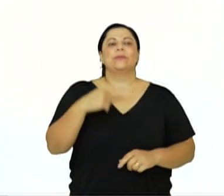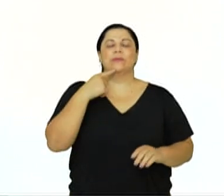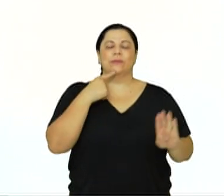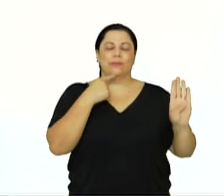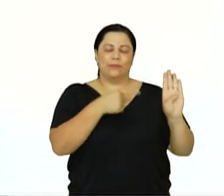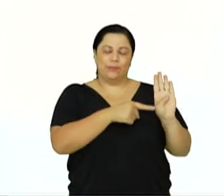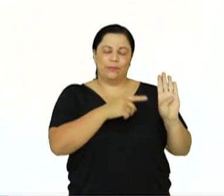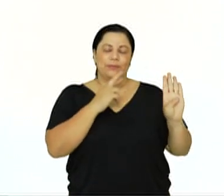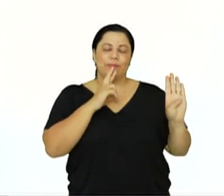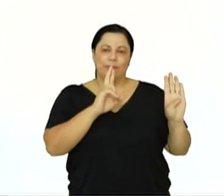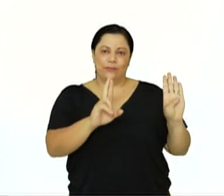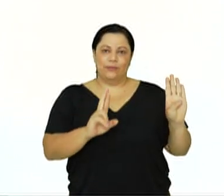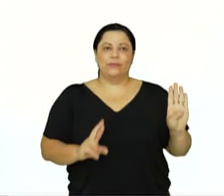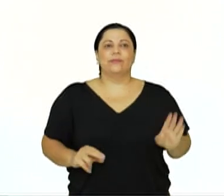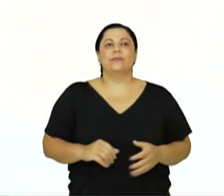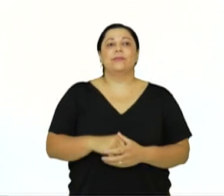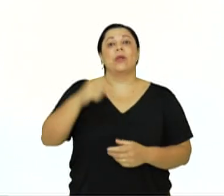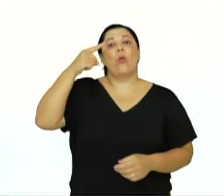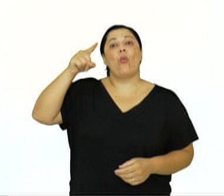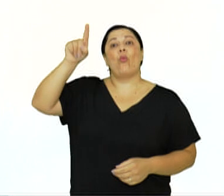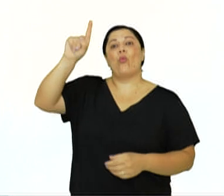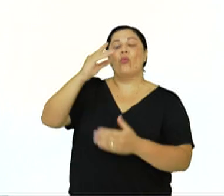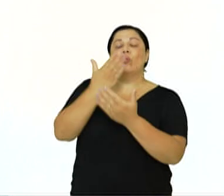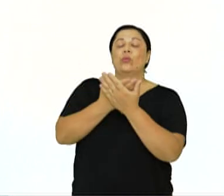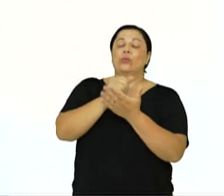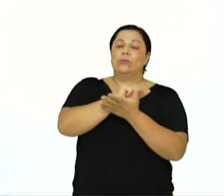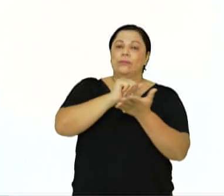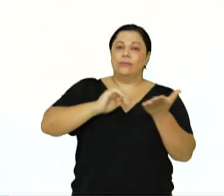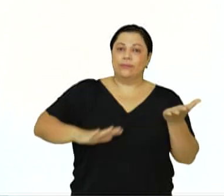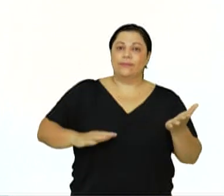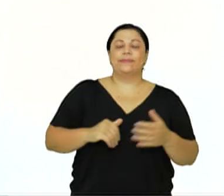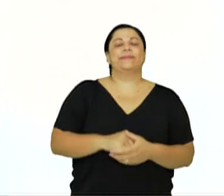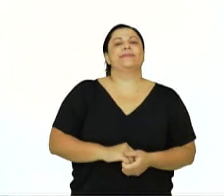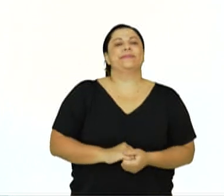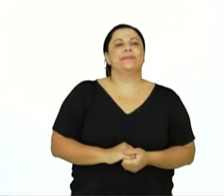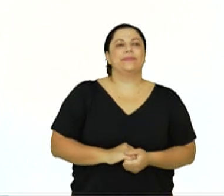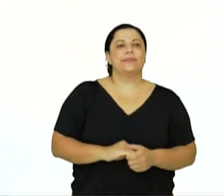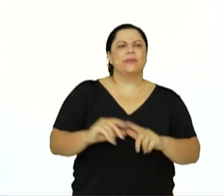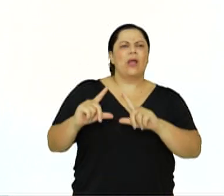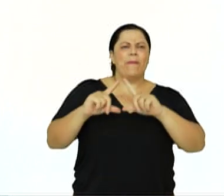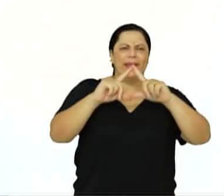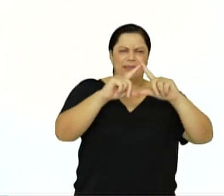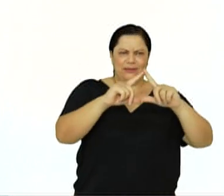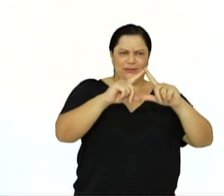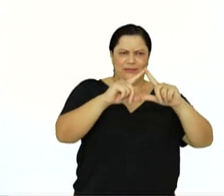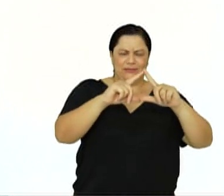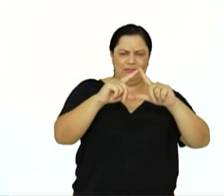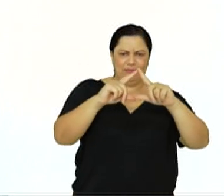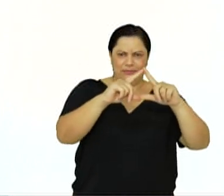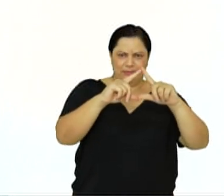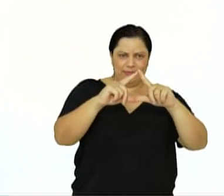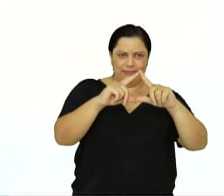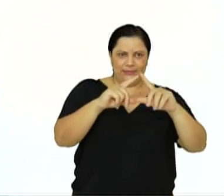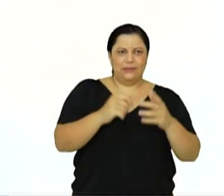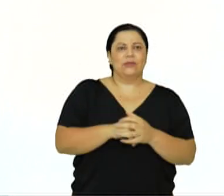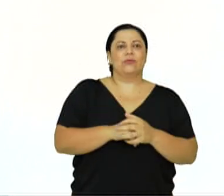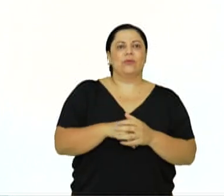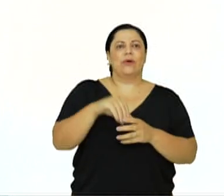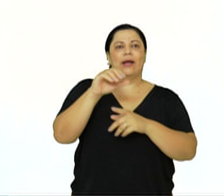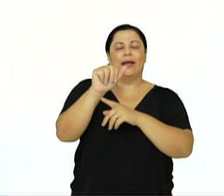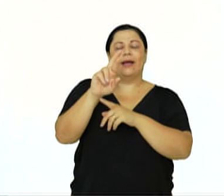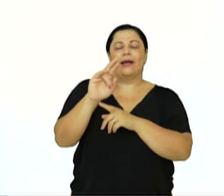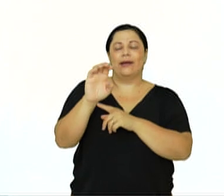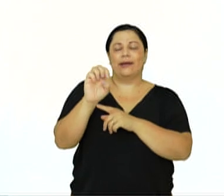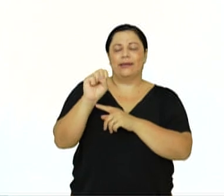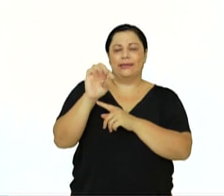treinar. Agora, o nosso último exercício da nossa aula de hoje. Uma pirâmide triangular regular com aresta